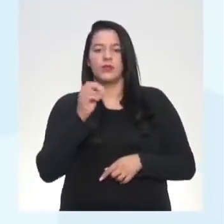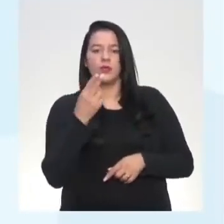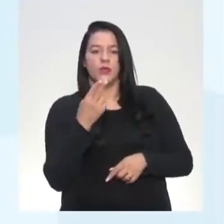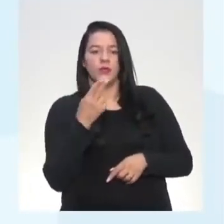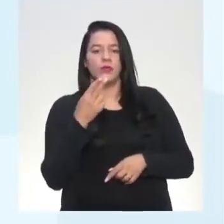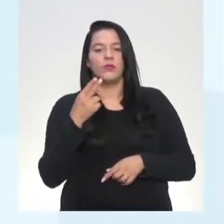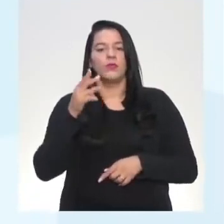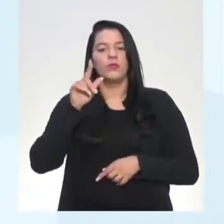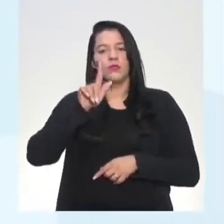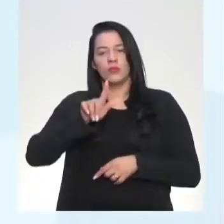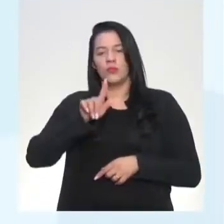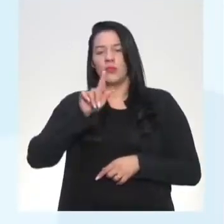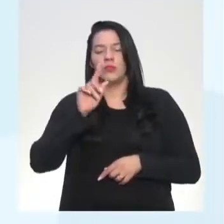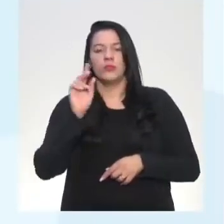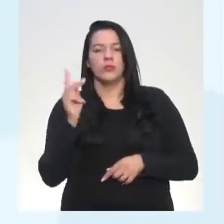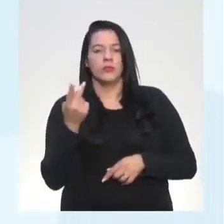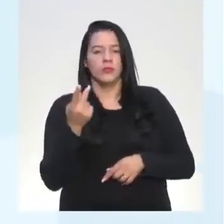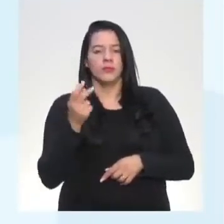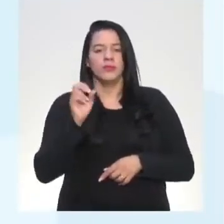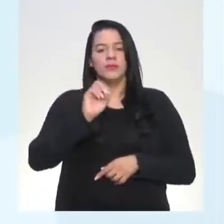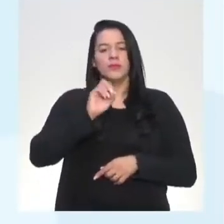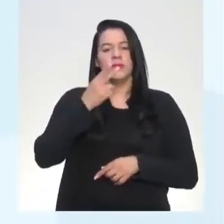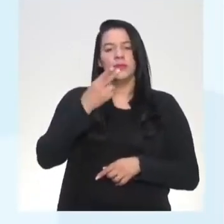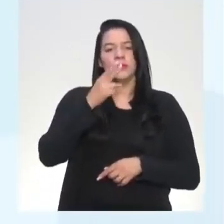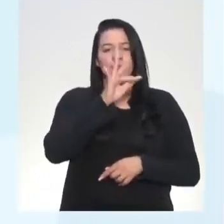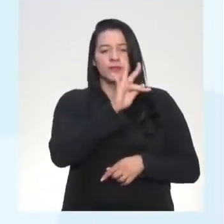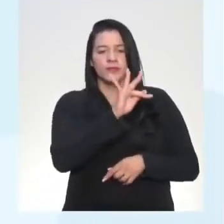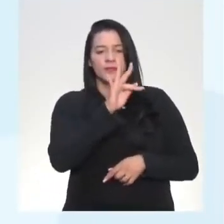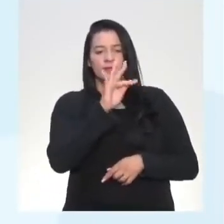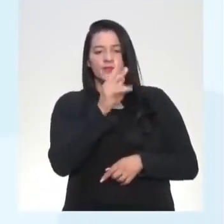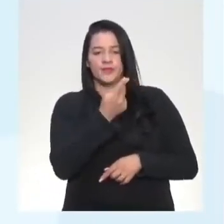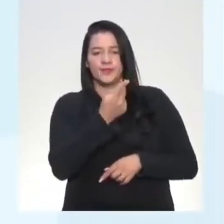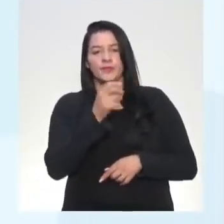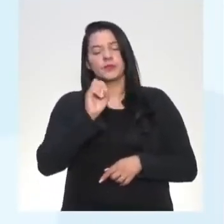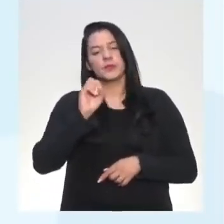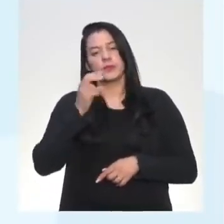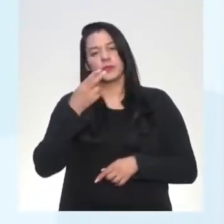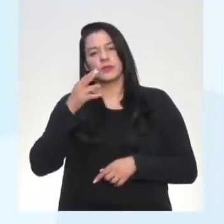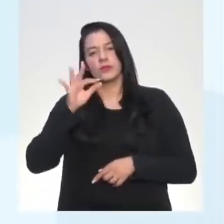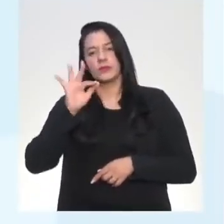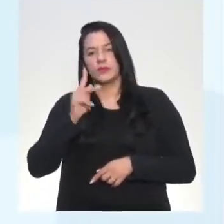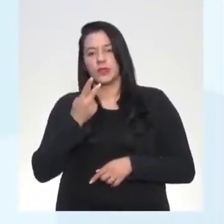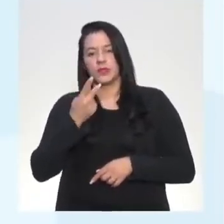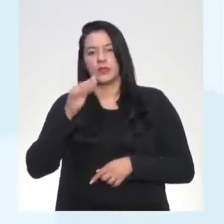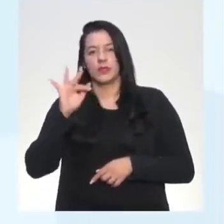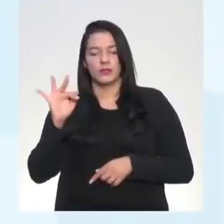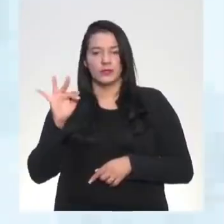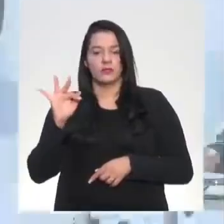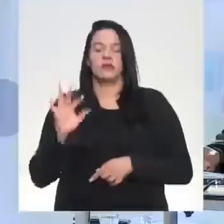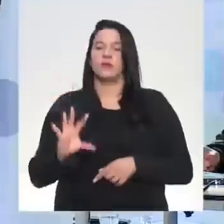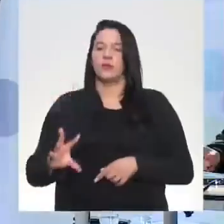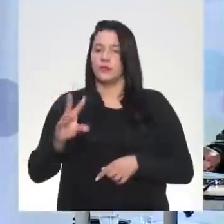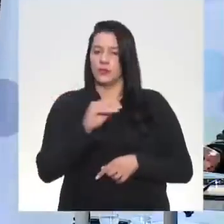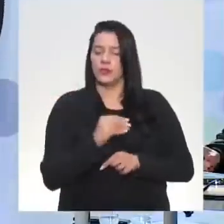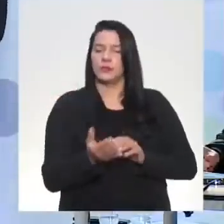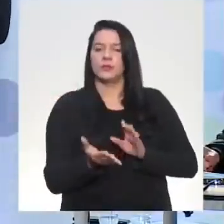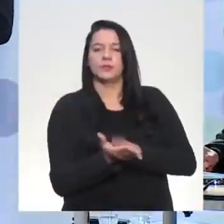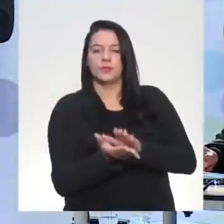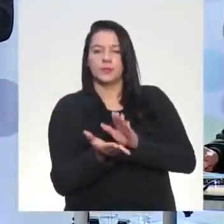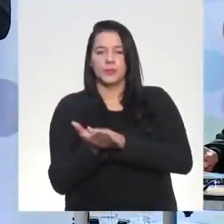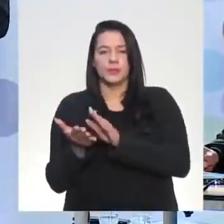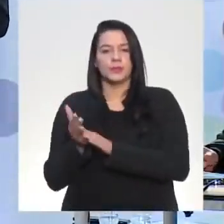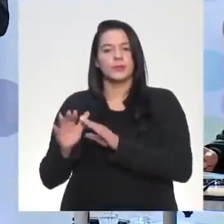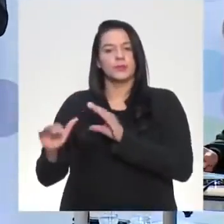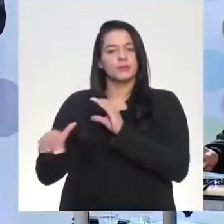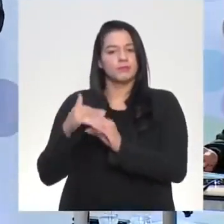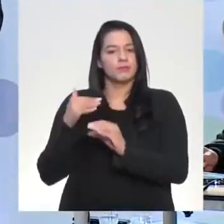e o segmento FH ou HF, né? Muito, muito, muito legal. Parabéns aí a todos que mandaram certinho.